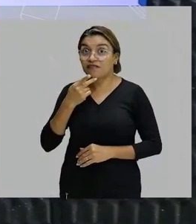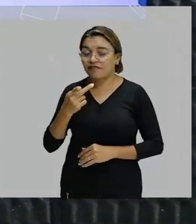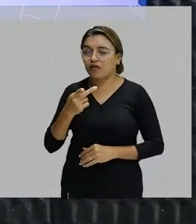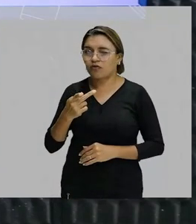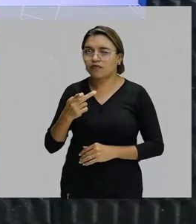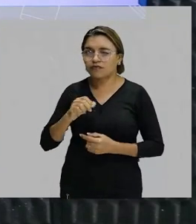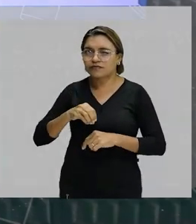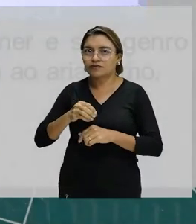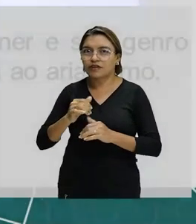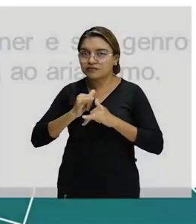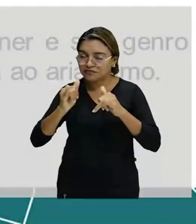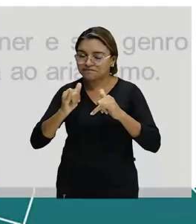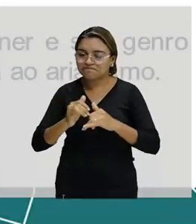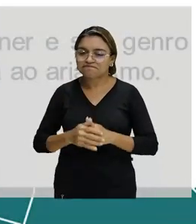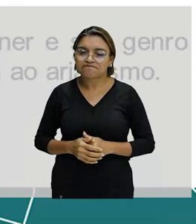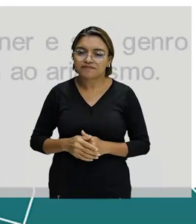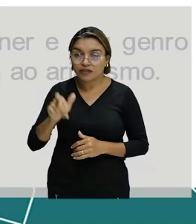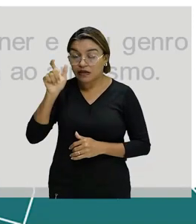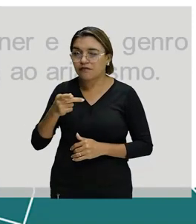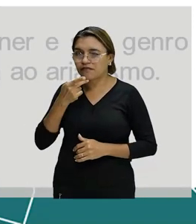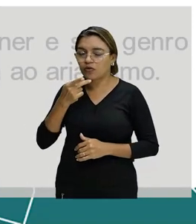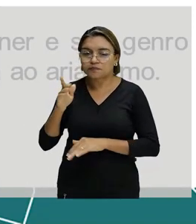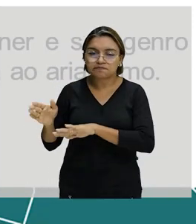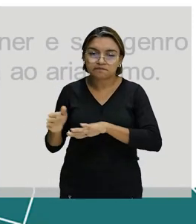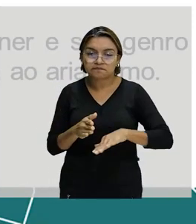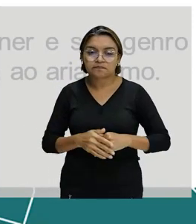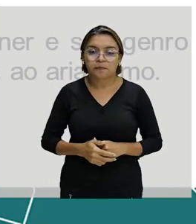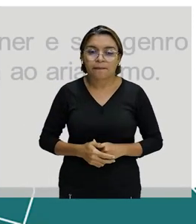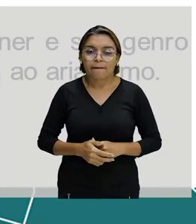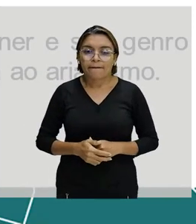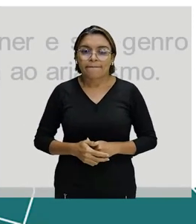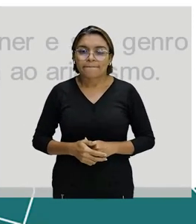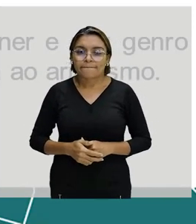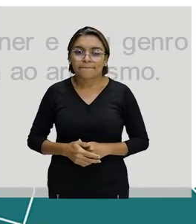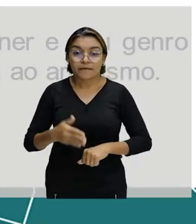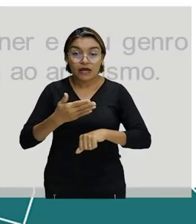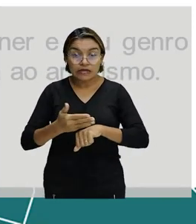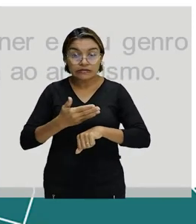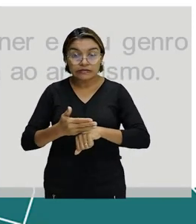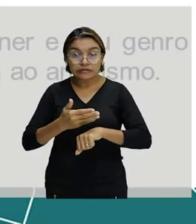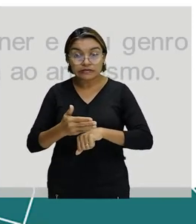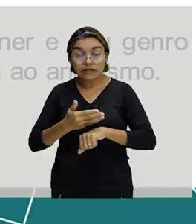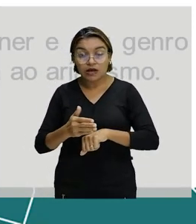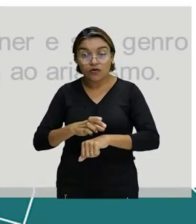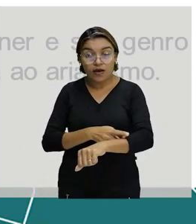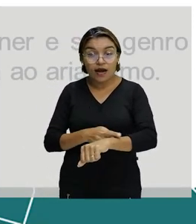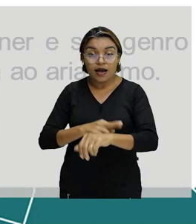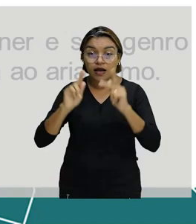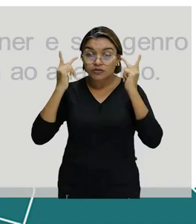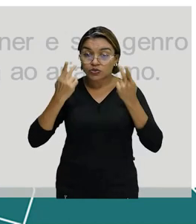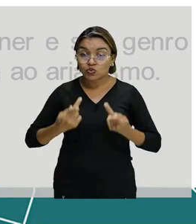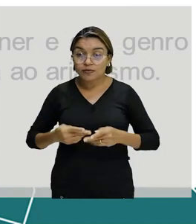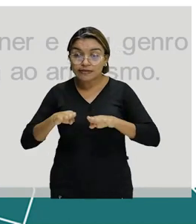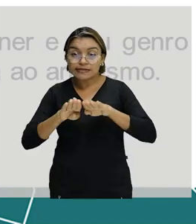calma aí segura no livro ensaio sobre a desigualdade das raças humanas aí já é um pouco depois